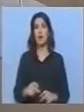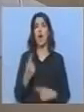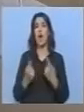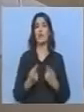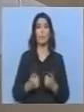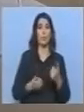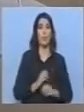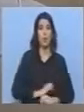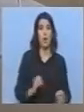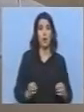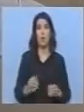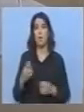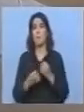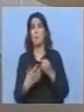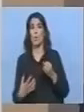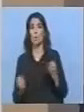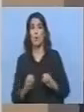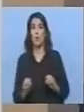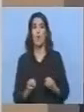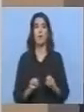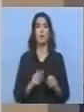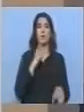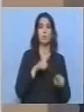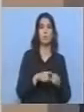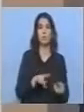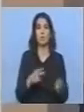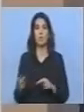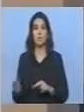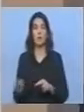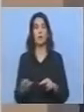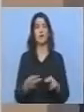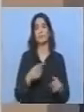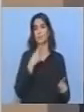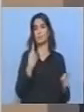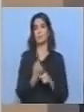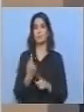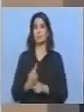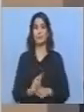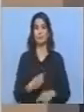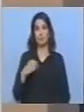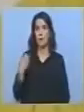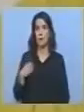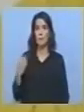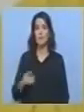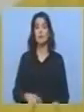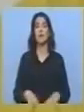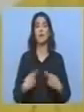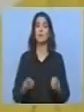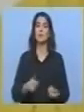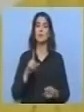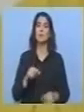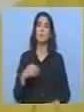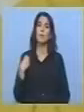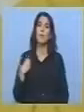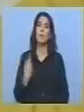não há concursos, há anos em que não há bolsas, depois há a alteração da política e, portanto, todas estas coisas nos preocupam. E depois preocupam-nos sempre as